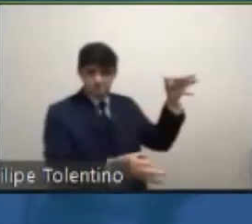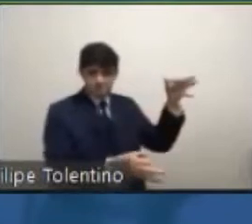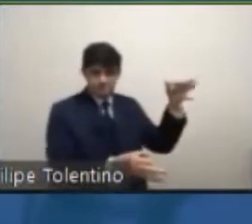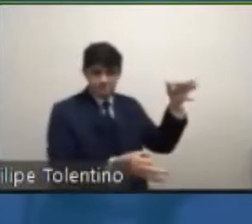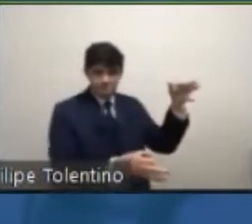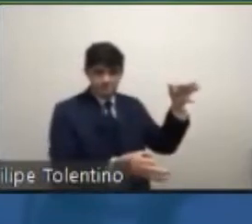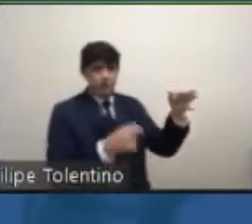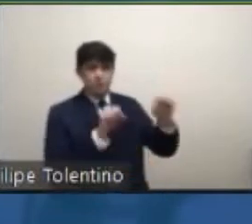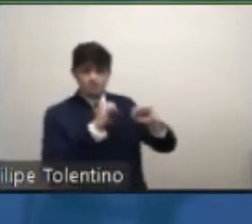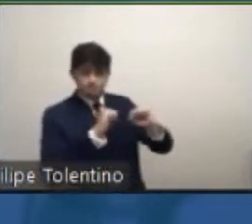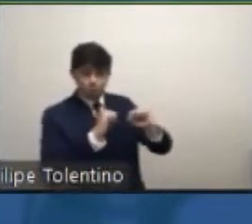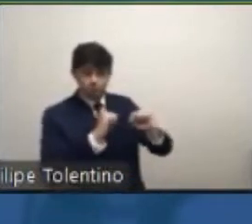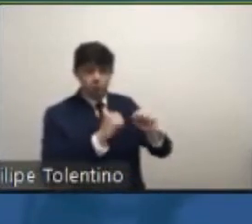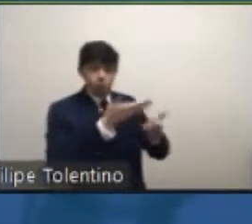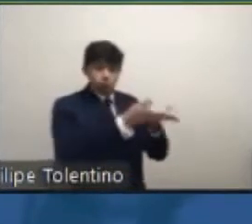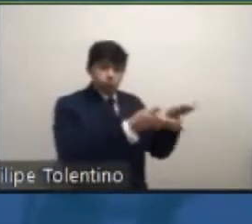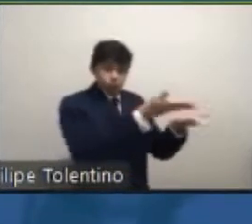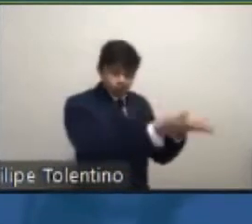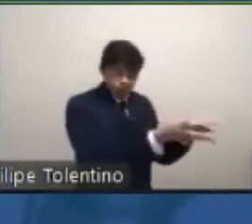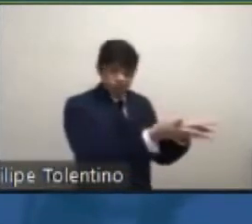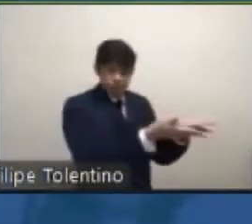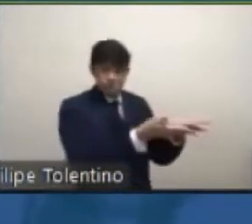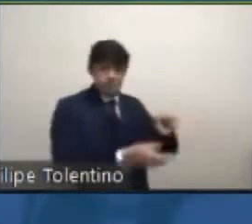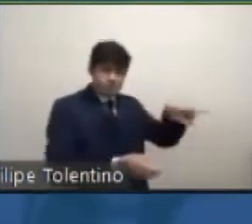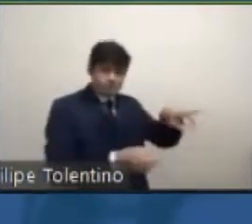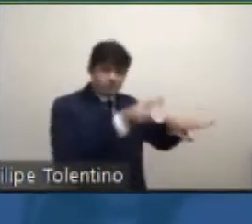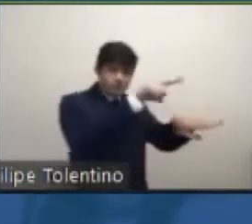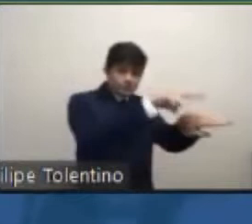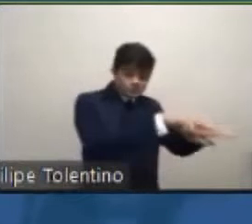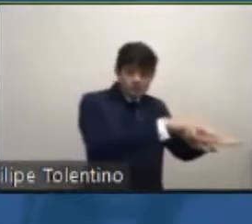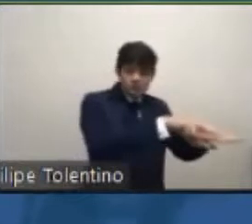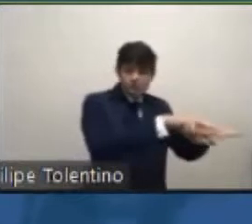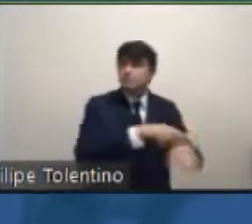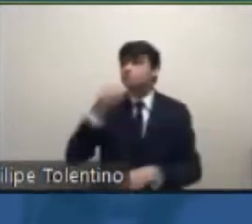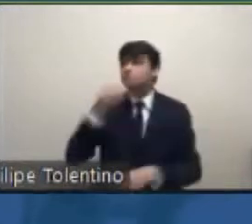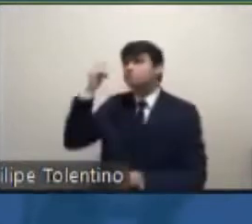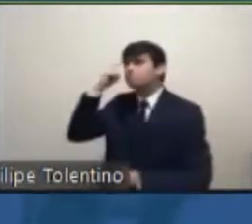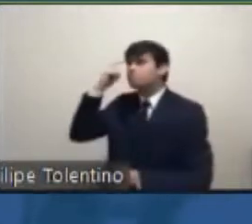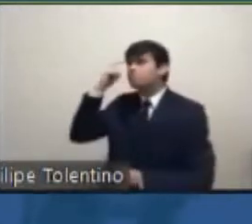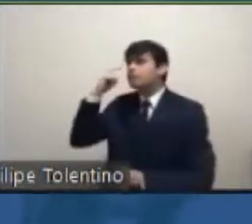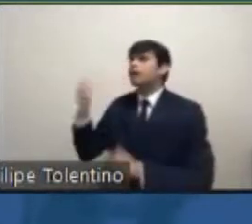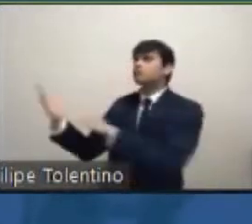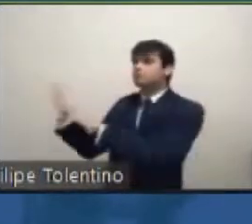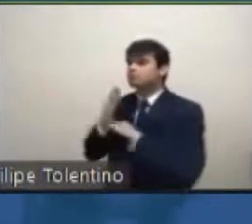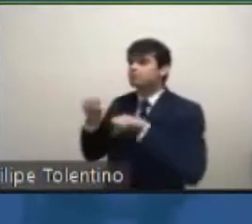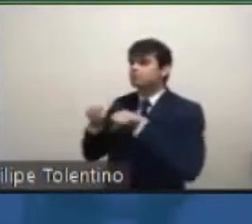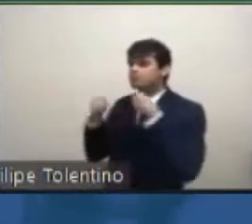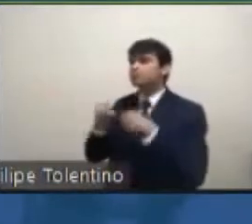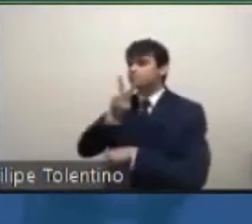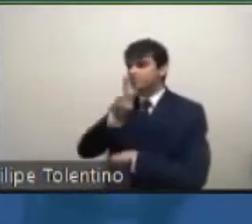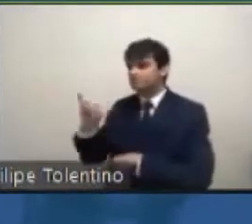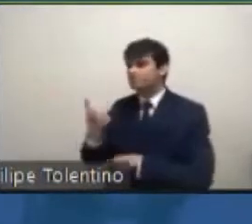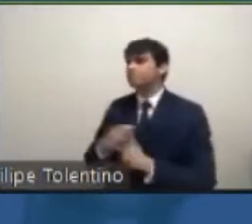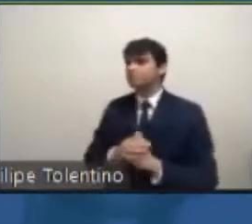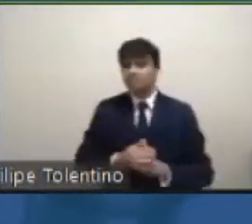continuar tratando o paciente entende que ele vai se esforçar para trazê-lo à cura. Então, nesse sentido, ele conserva-se na posição